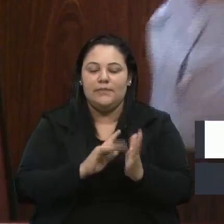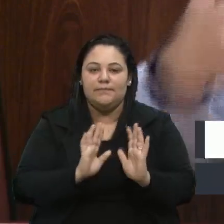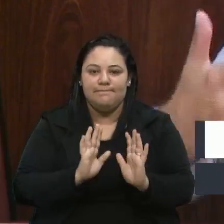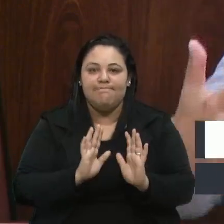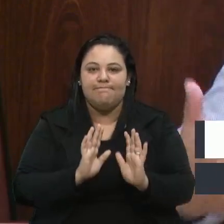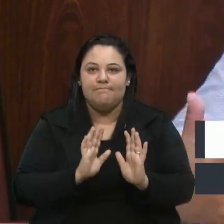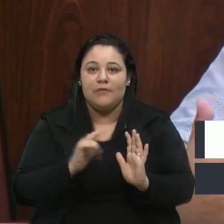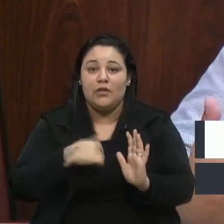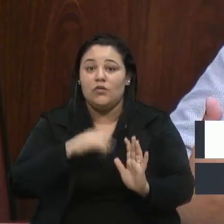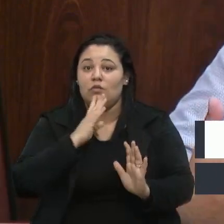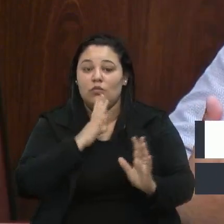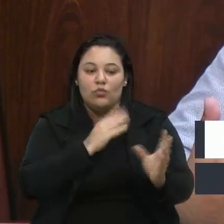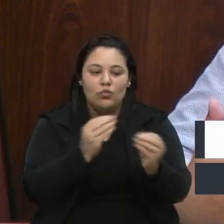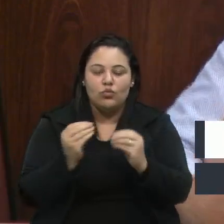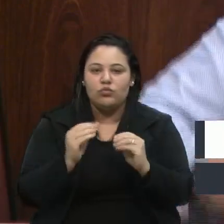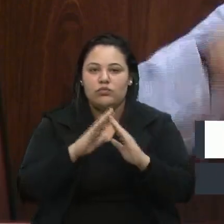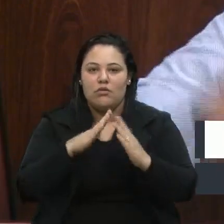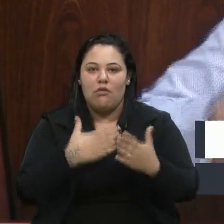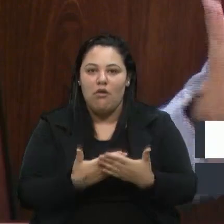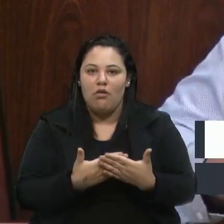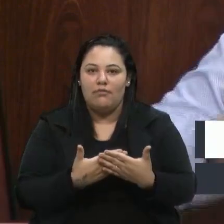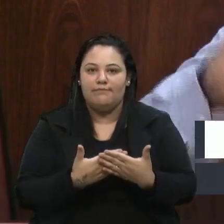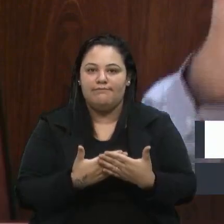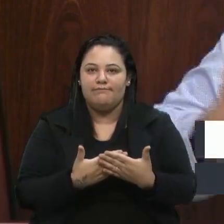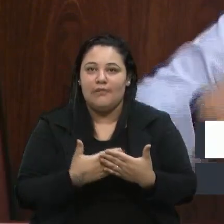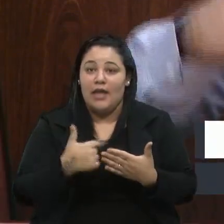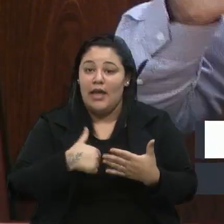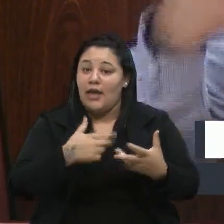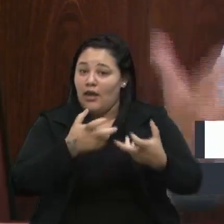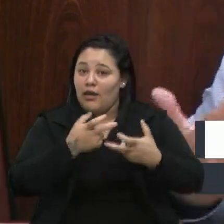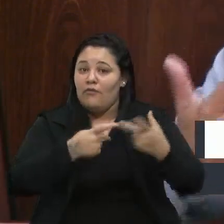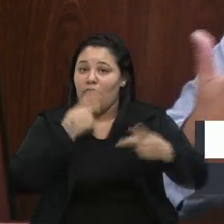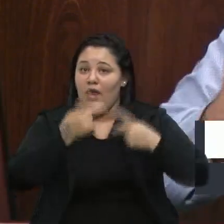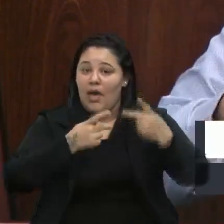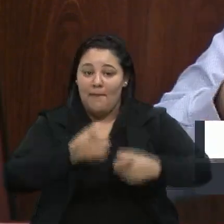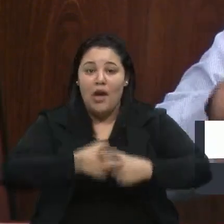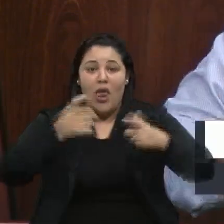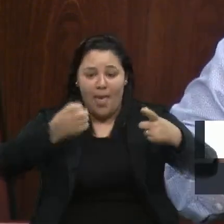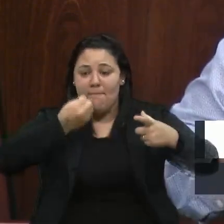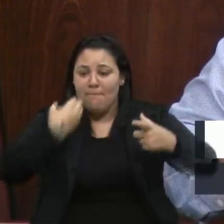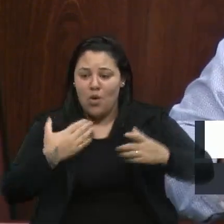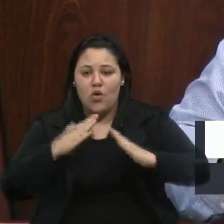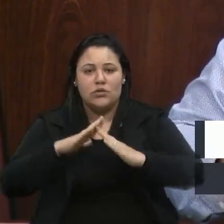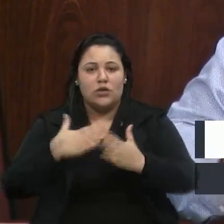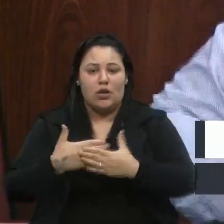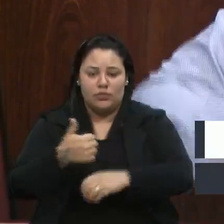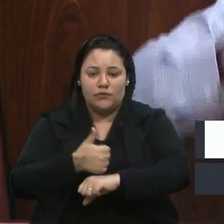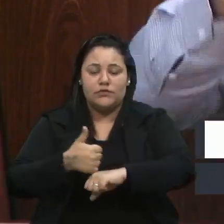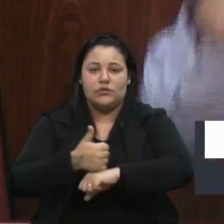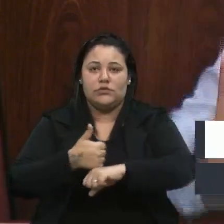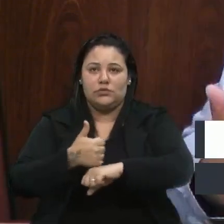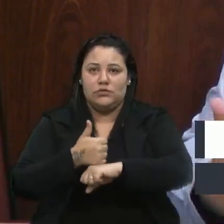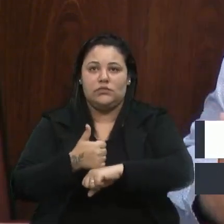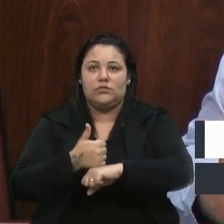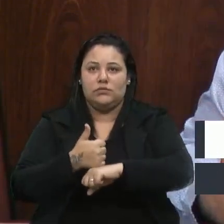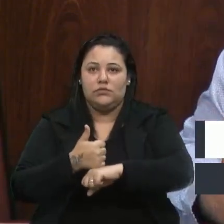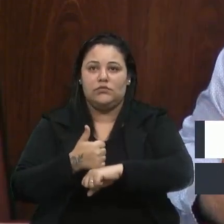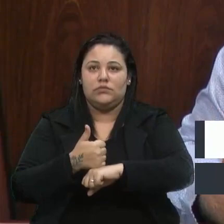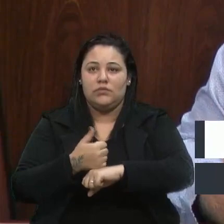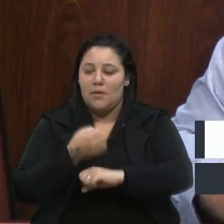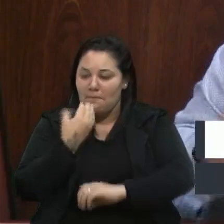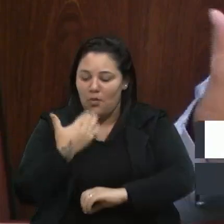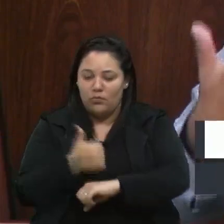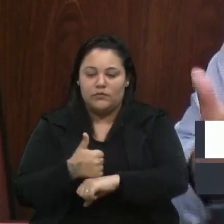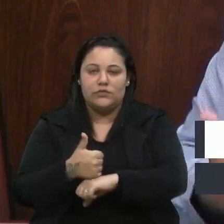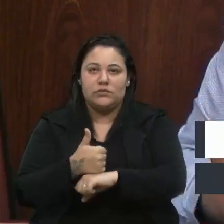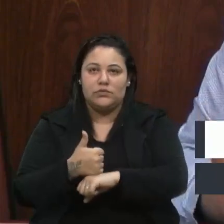muitas escolas de educação infantil e quero dizer que a maioria das escolas são boas escolas, que os profissionais da educação infantil são bons profissionais. O problema é